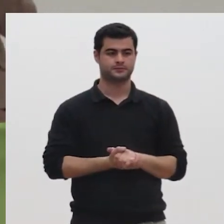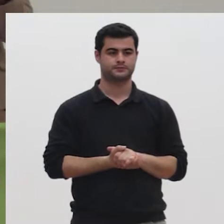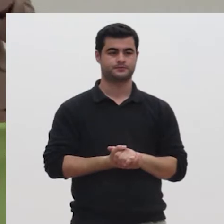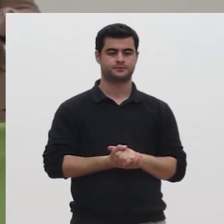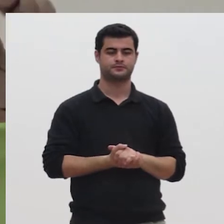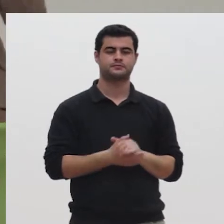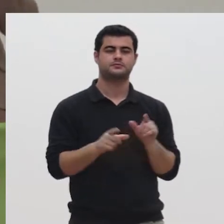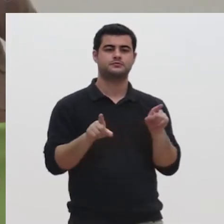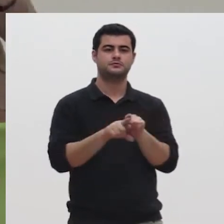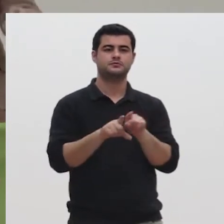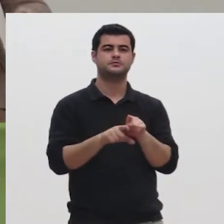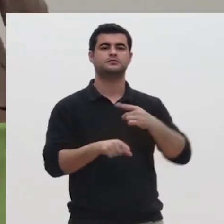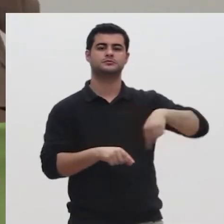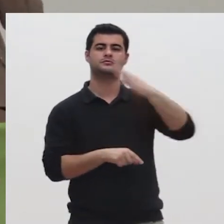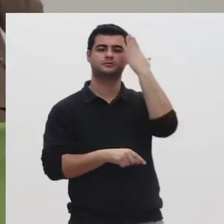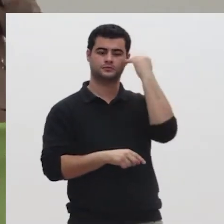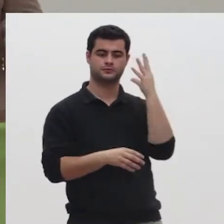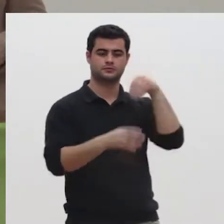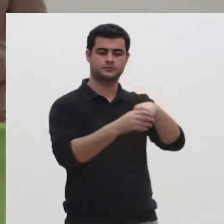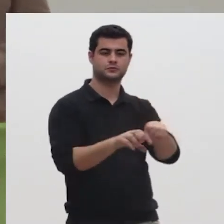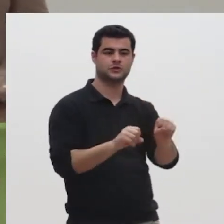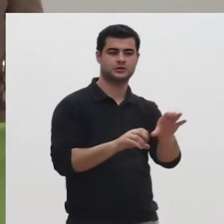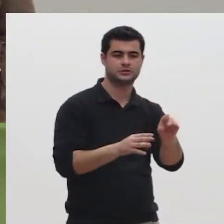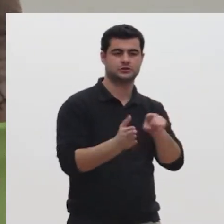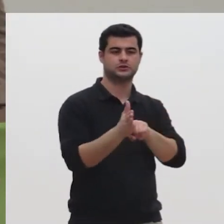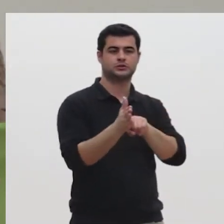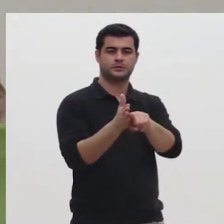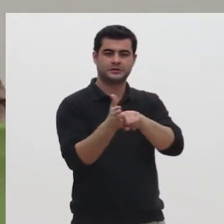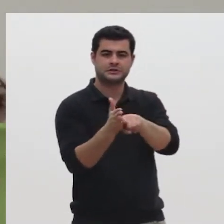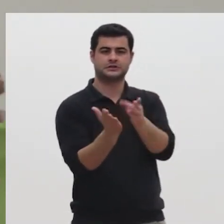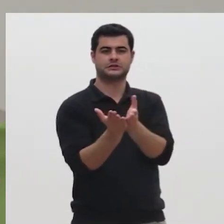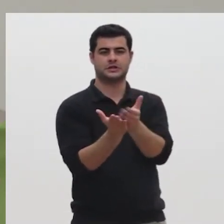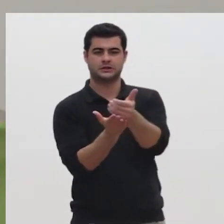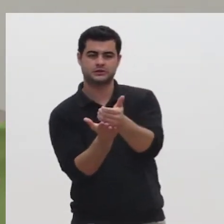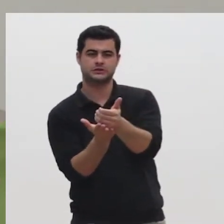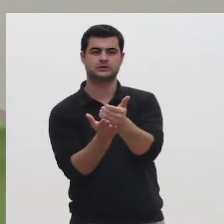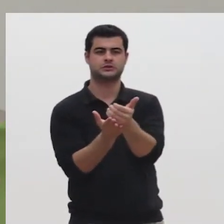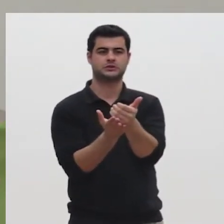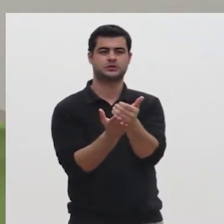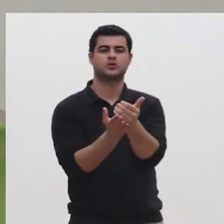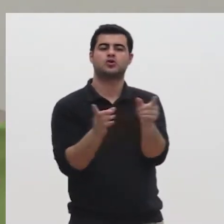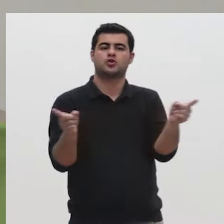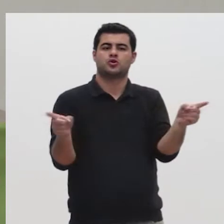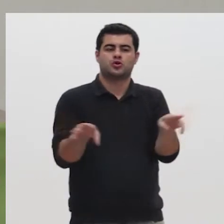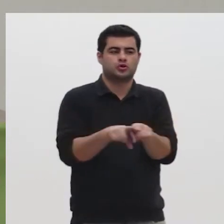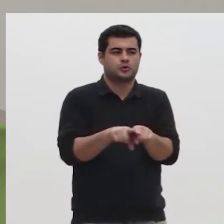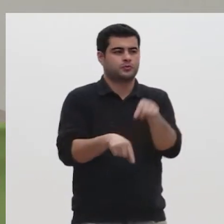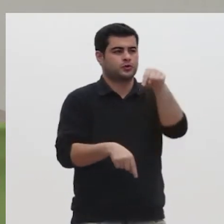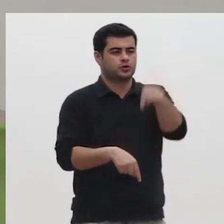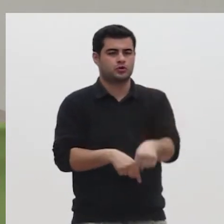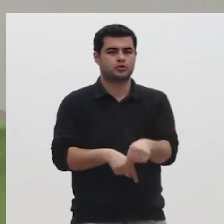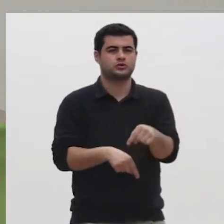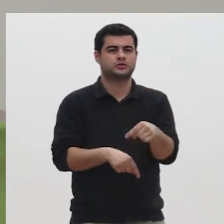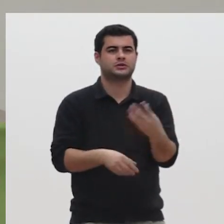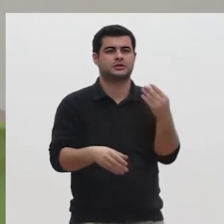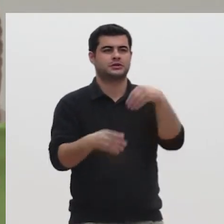e engajada no ensino, na pesquisa, na extensão e hoje também